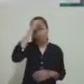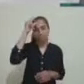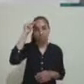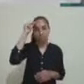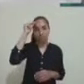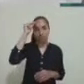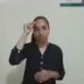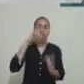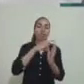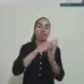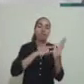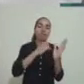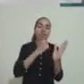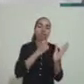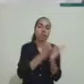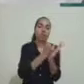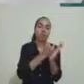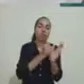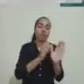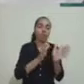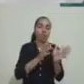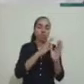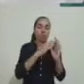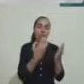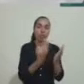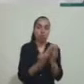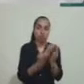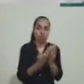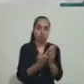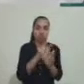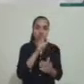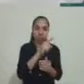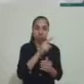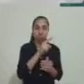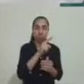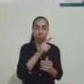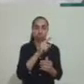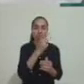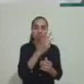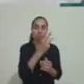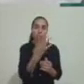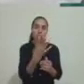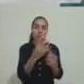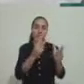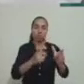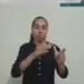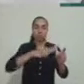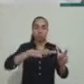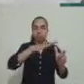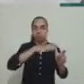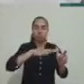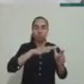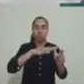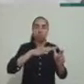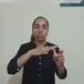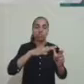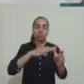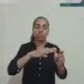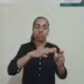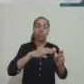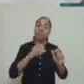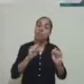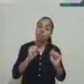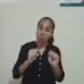contratos, por exemplo, com a Escola La Salle, com o Distrito Industrial 3 e 4, e há uma